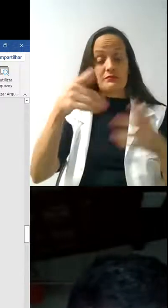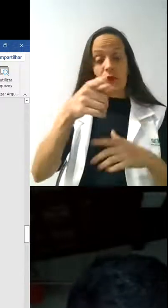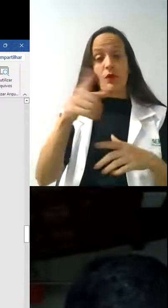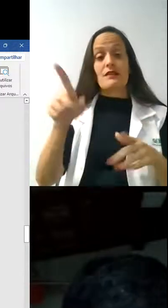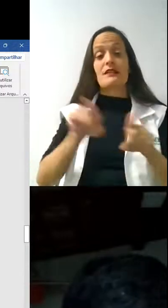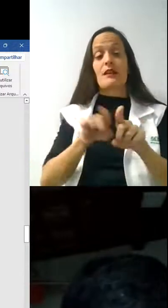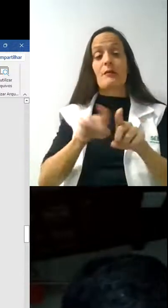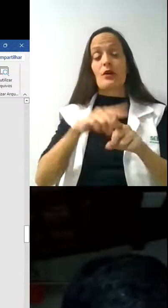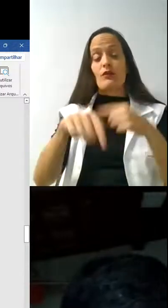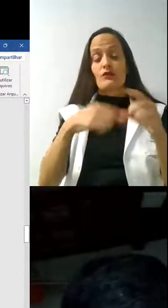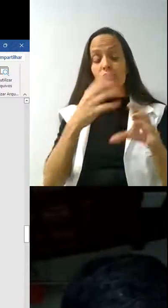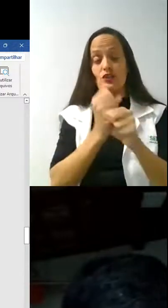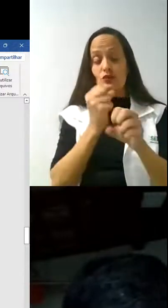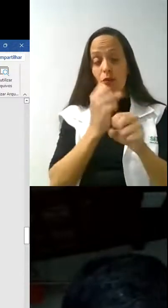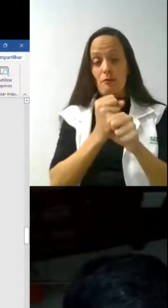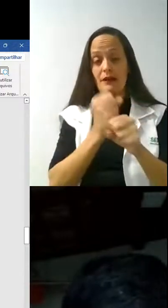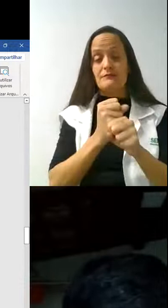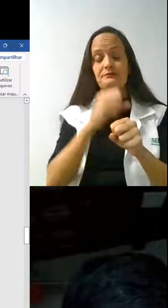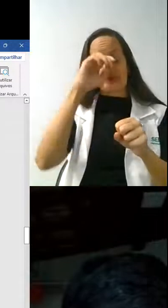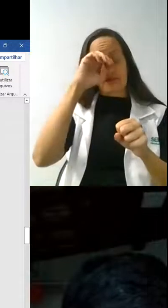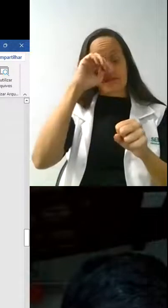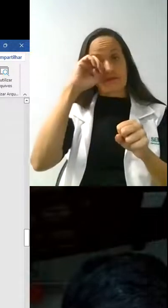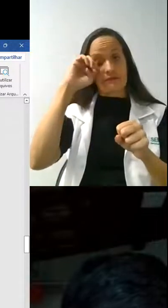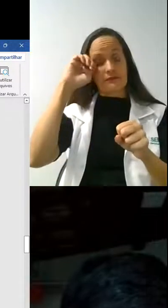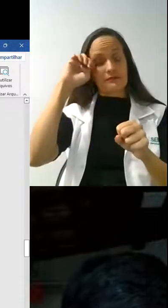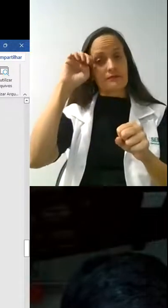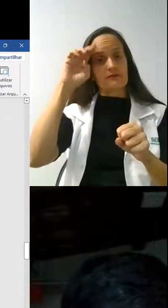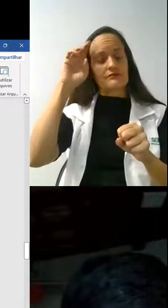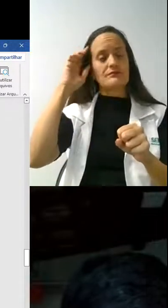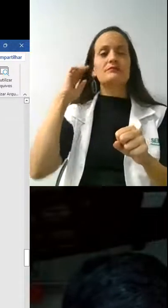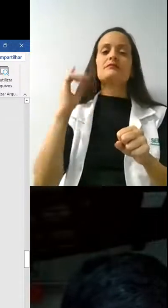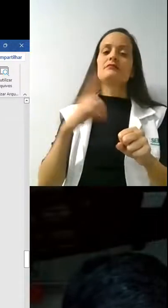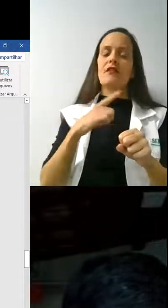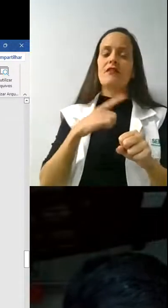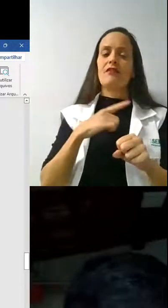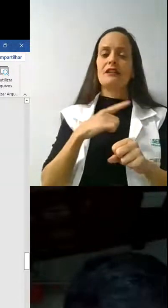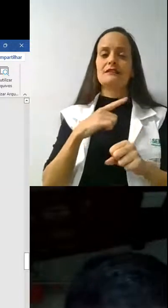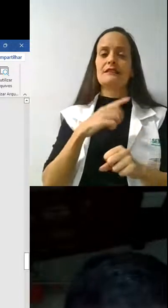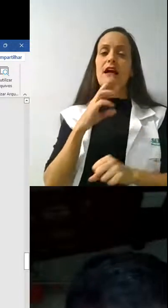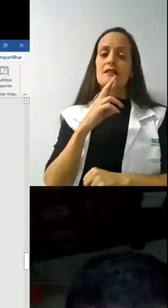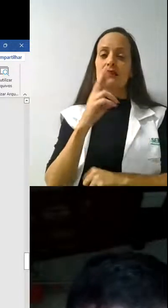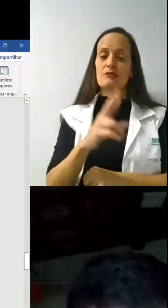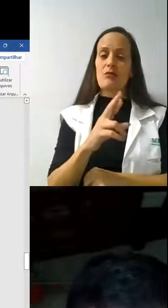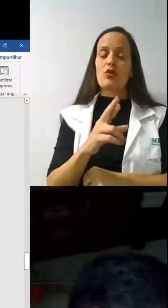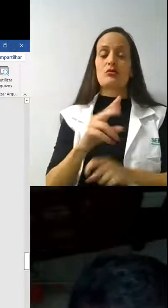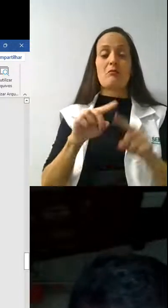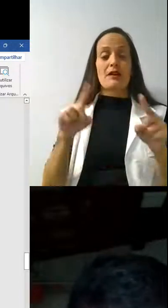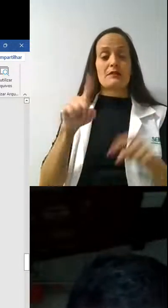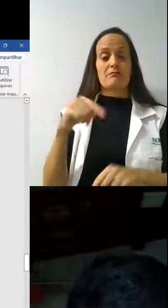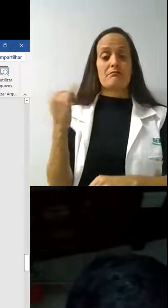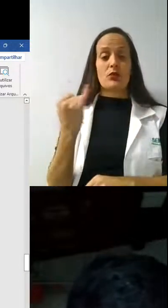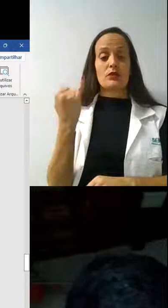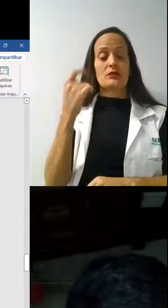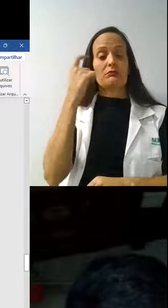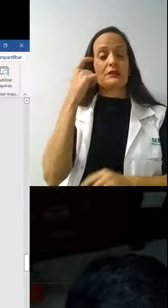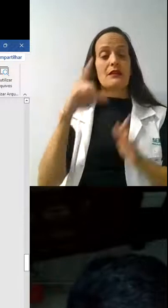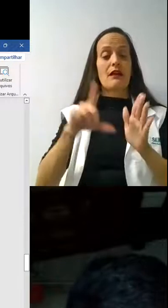aqui na atividade anterior também. Tranquilo? Então, com relação à interpretação,